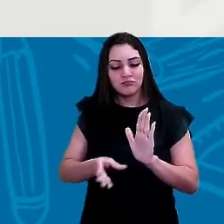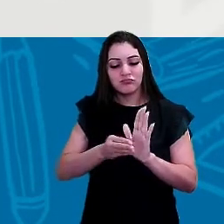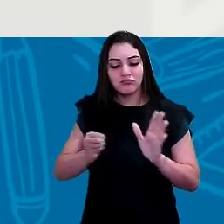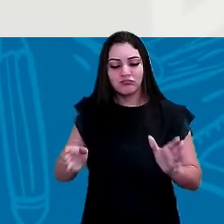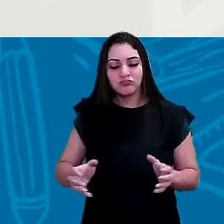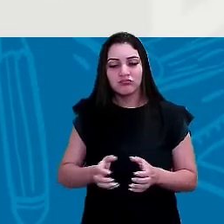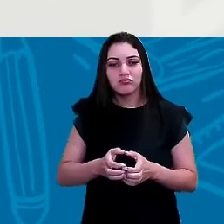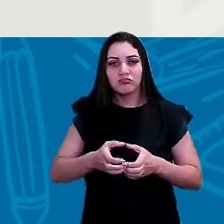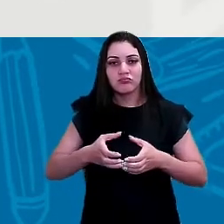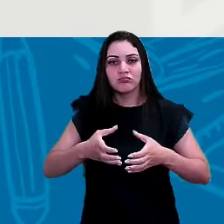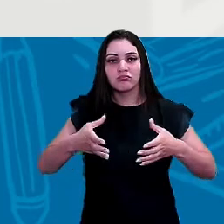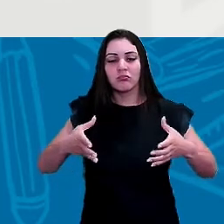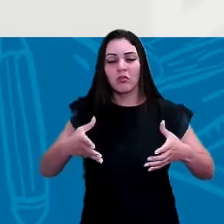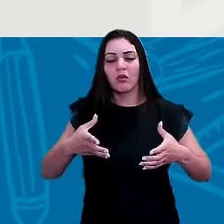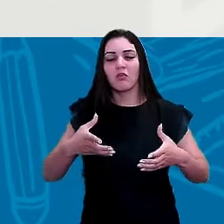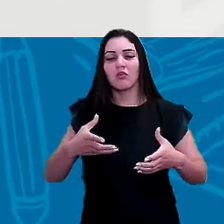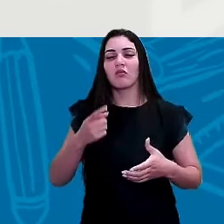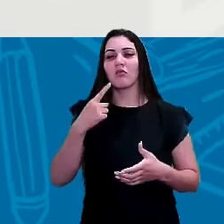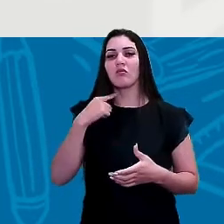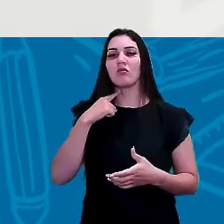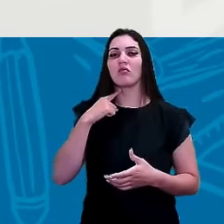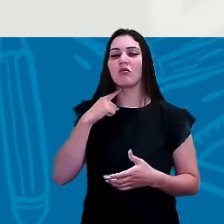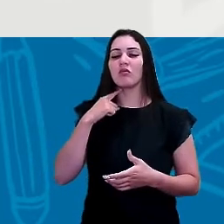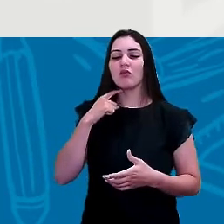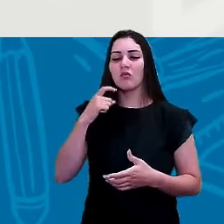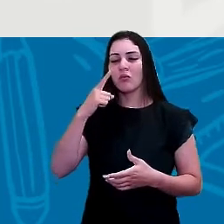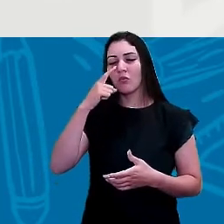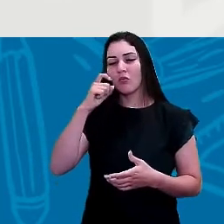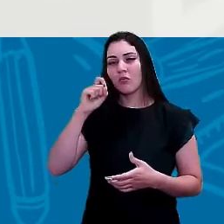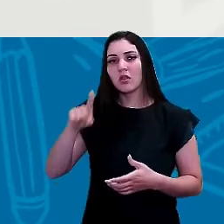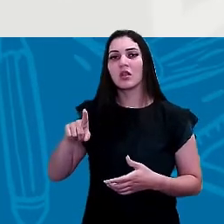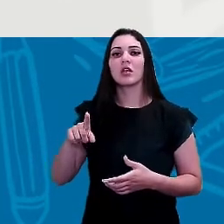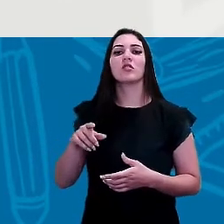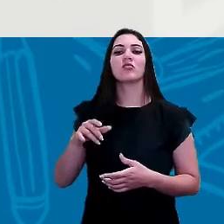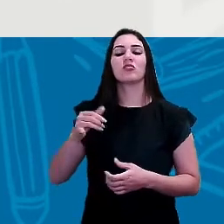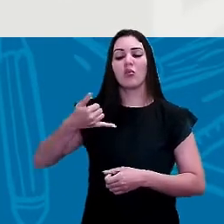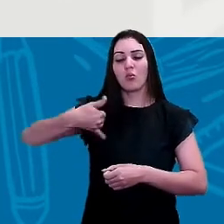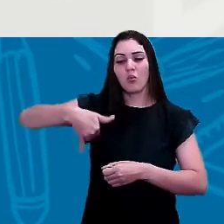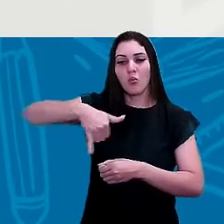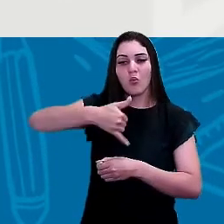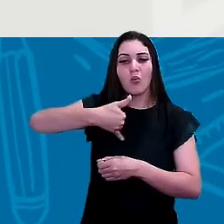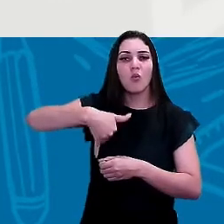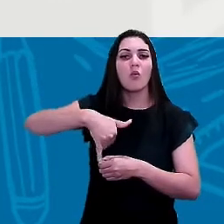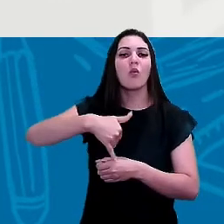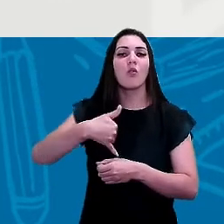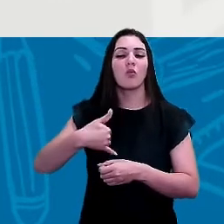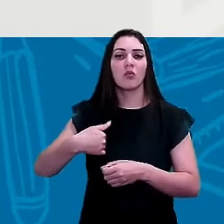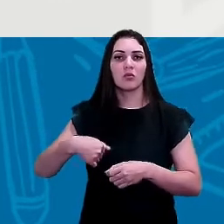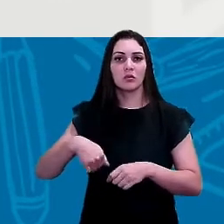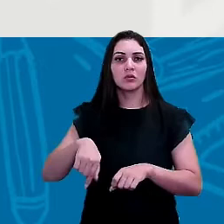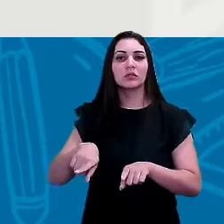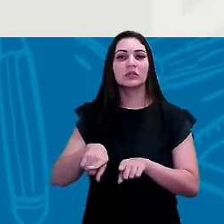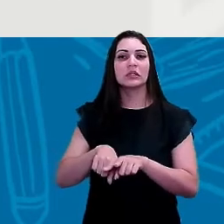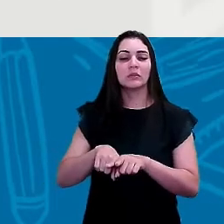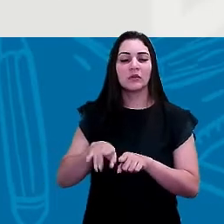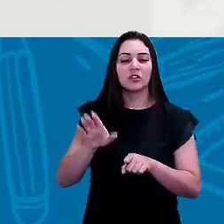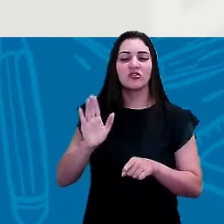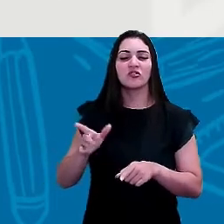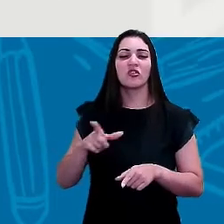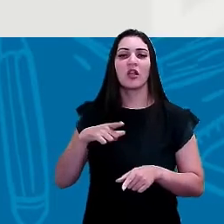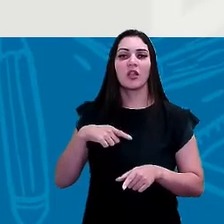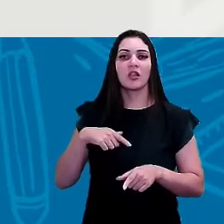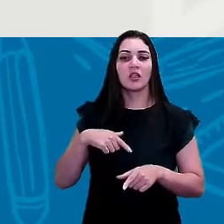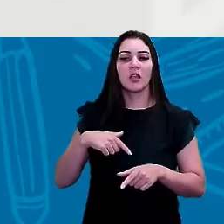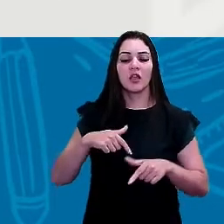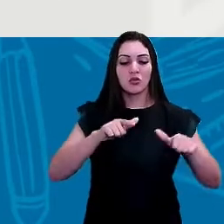de materiais, né, óleo de cozinha, de pilhas, né, inclusive, né, se faz campanhas. Hoje já tem pontos de coleta,